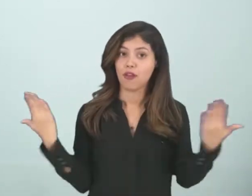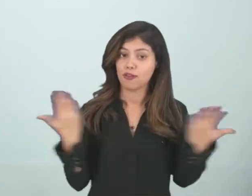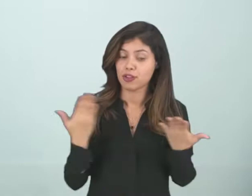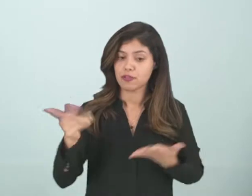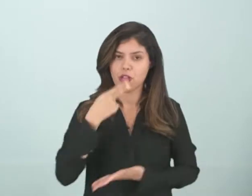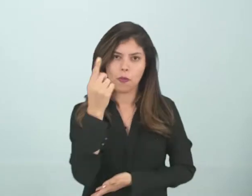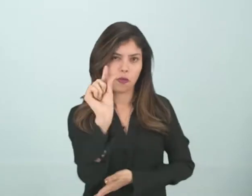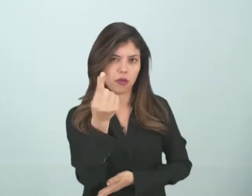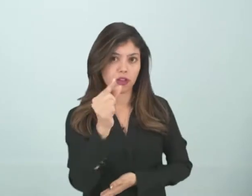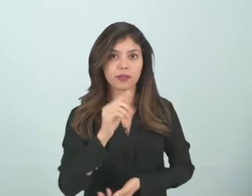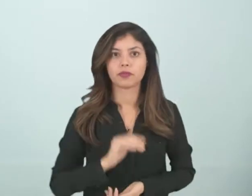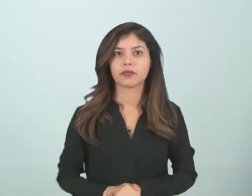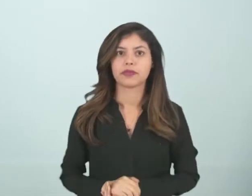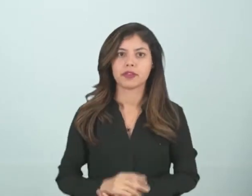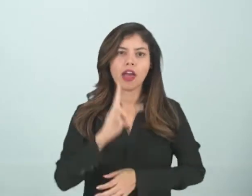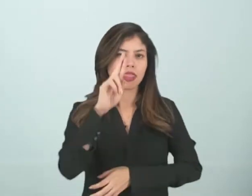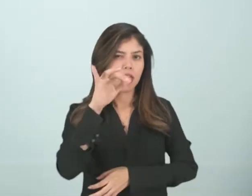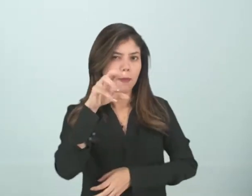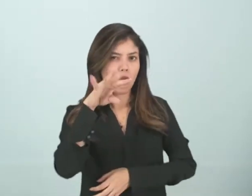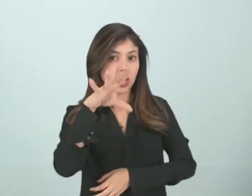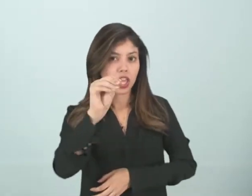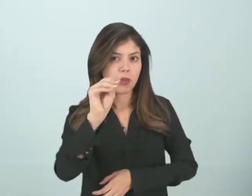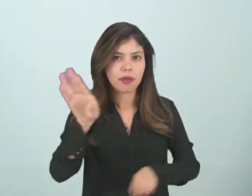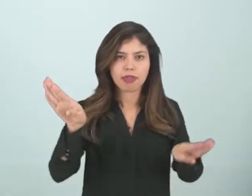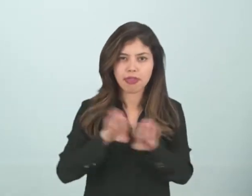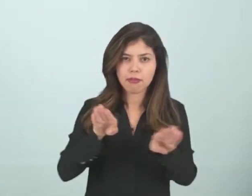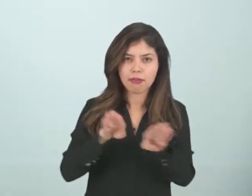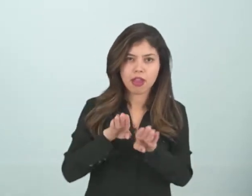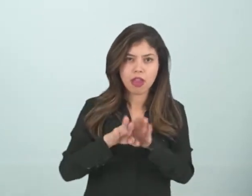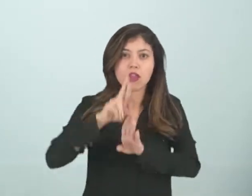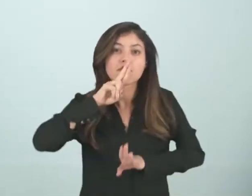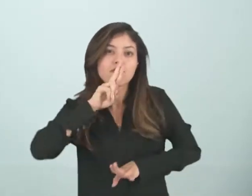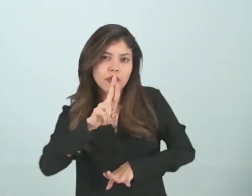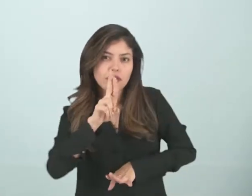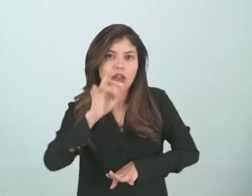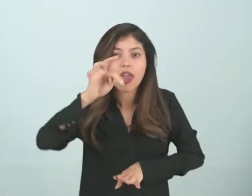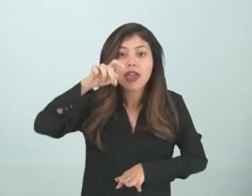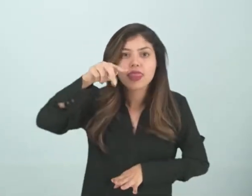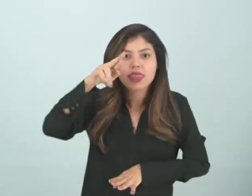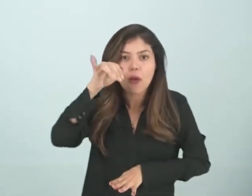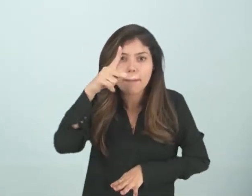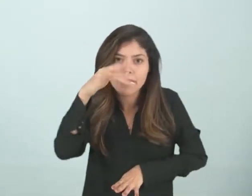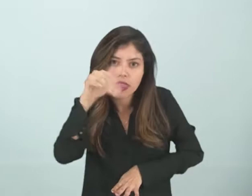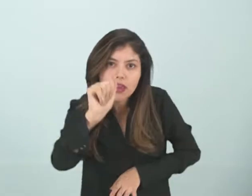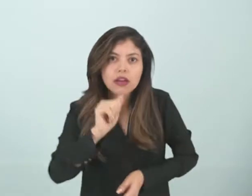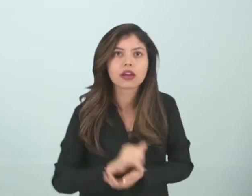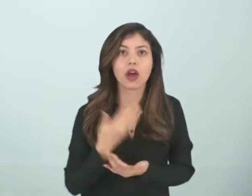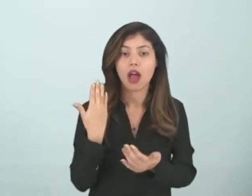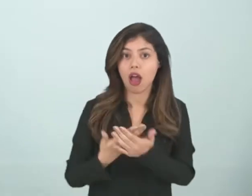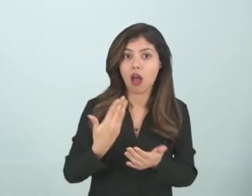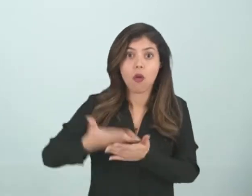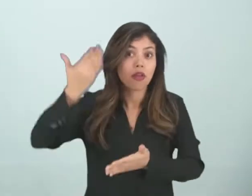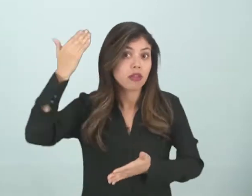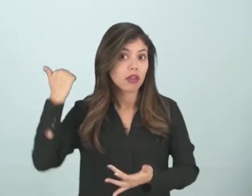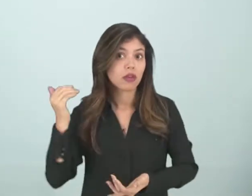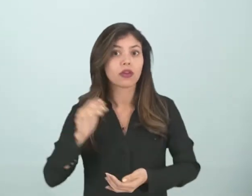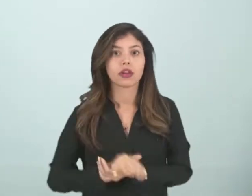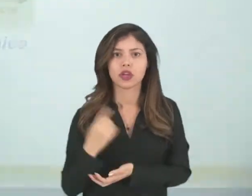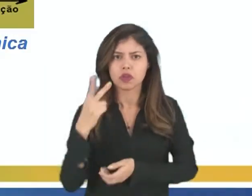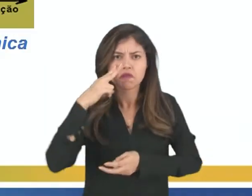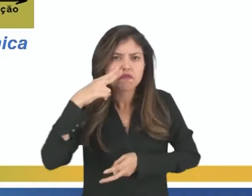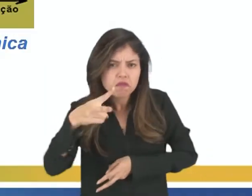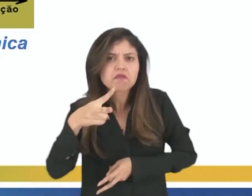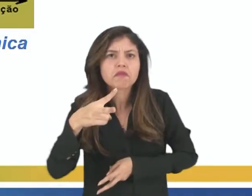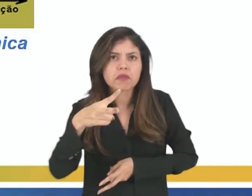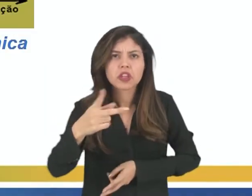falaremos um pouquinho sobre termoquímica e o cálculo de entalpia. Bom, nas aulas anteriores nós vimos que a